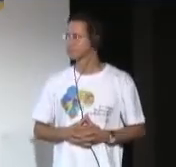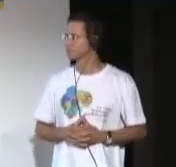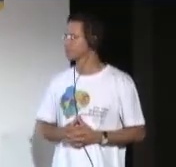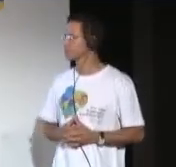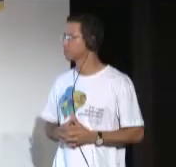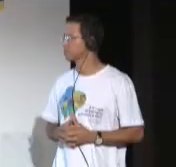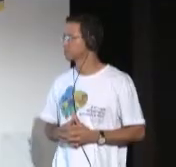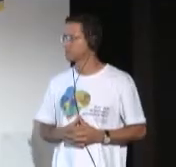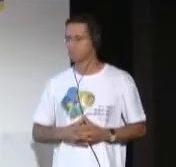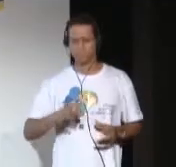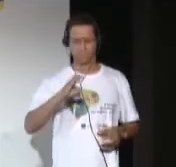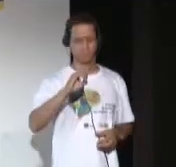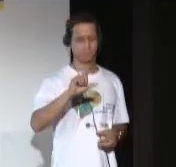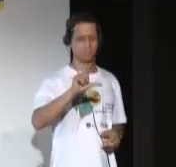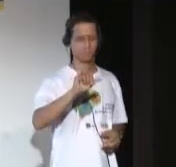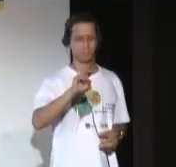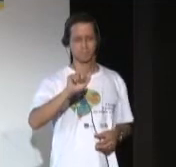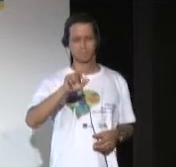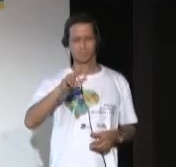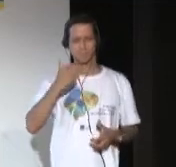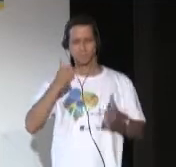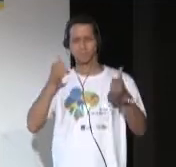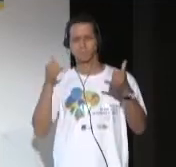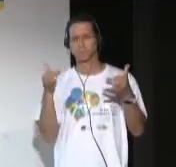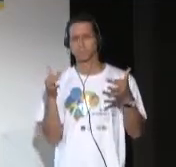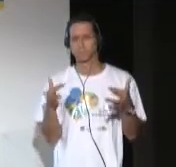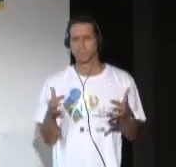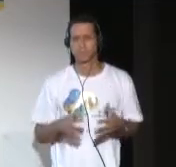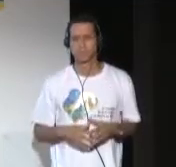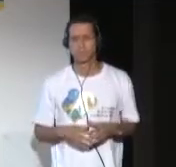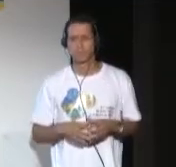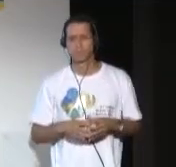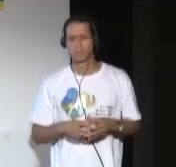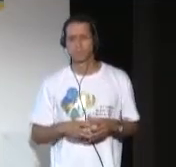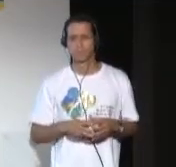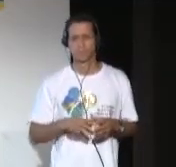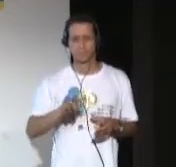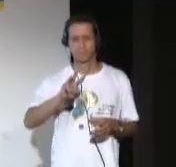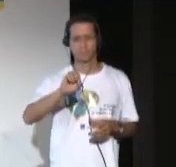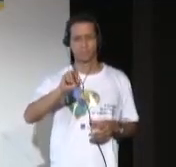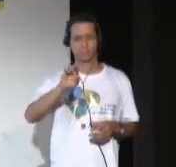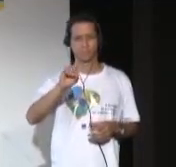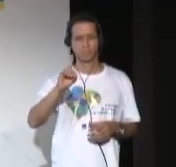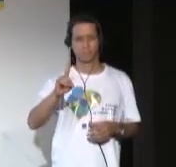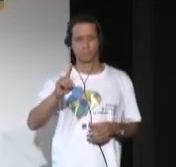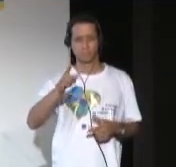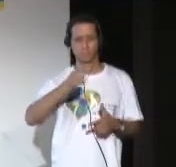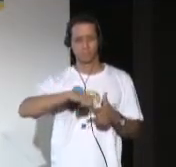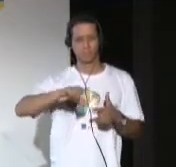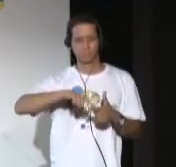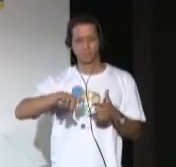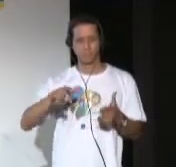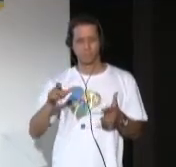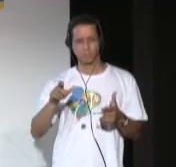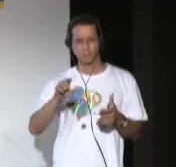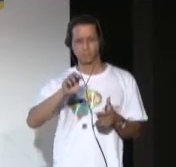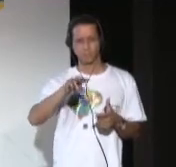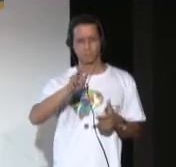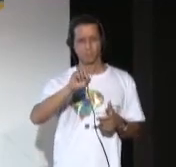E é por isso que o design thinking, o aprendizado aplicado, já estão incluídos dentro das nossas aulas